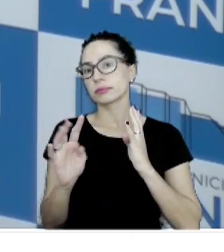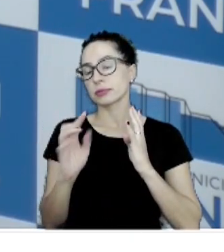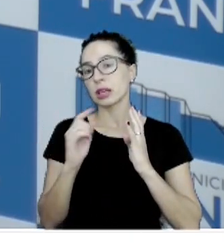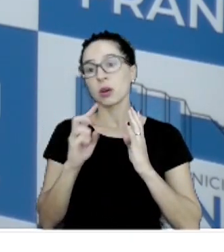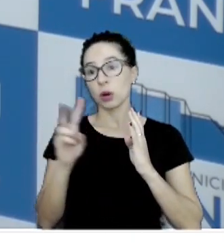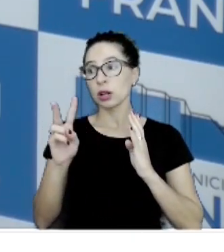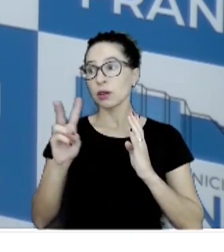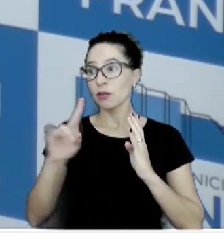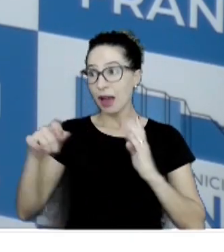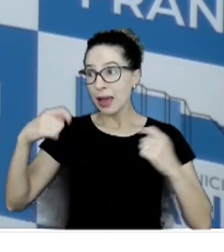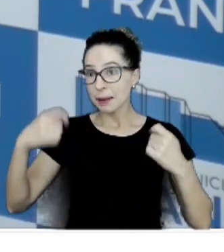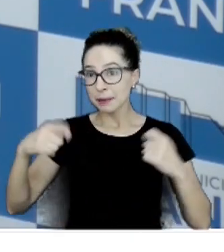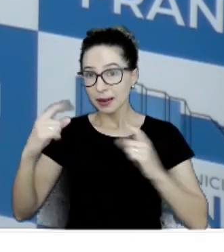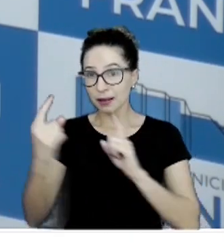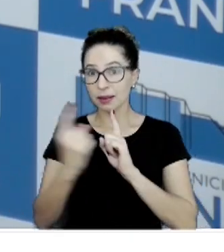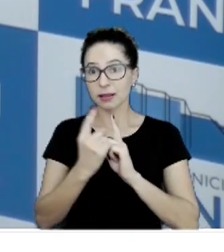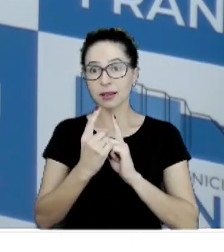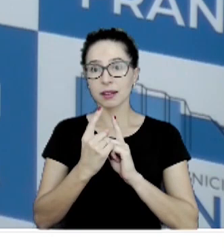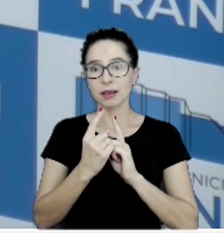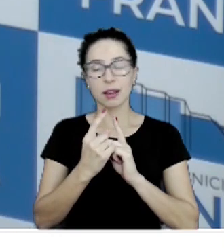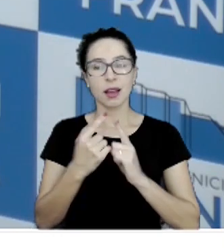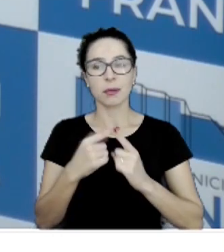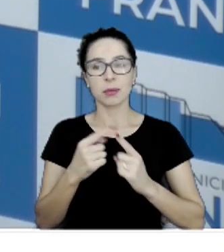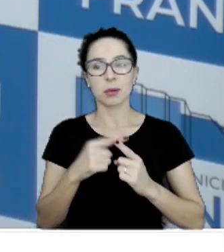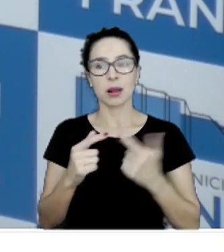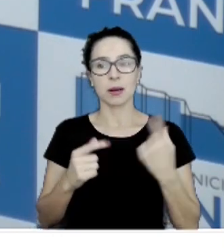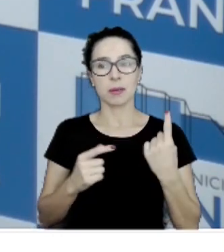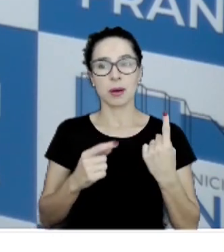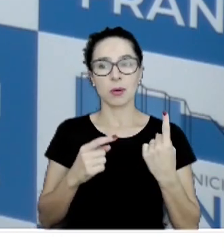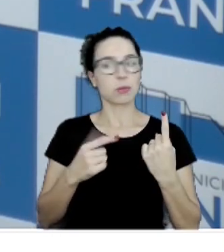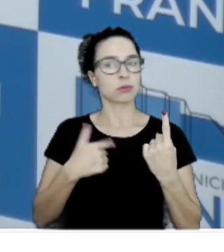ser atendida, ela não tem só esse problema, ela tem outros.